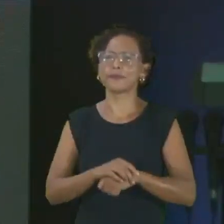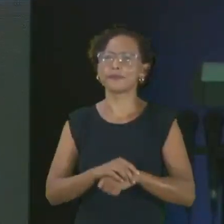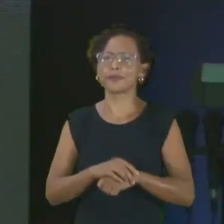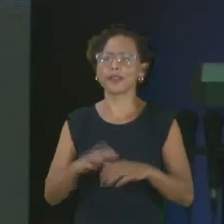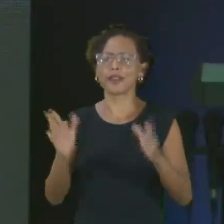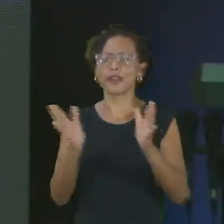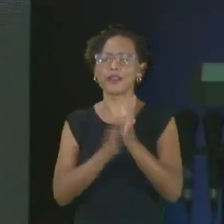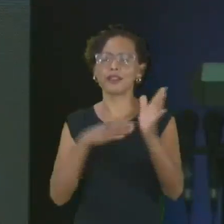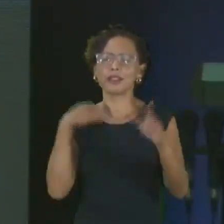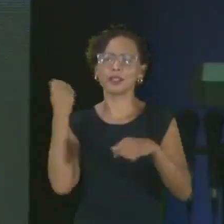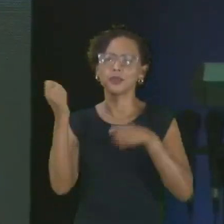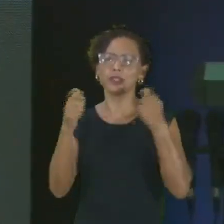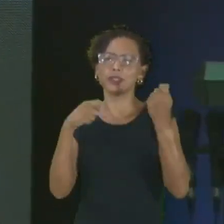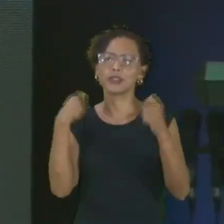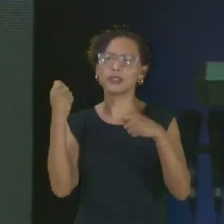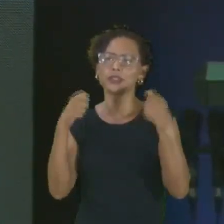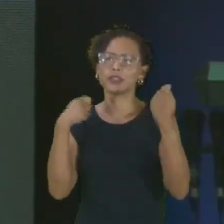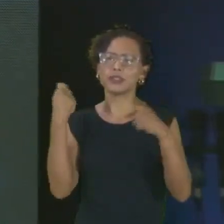Aleluia.